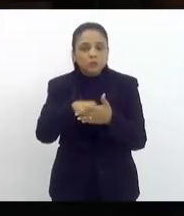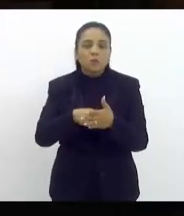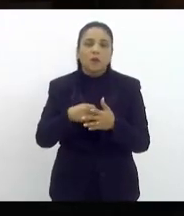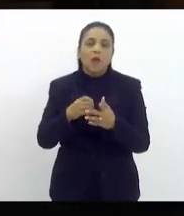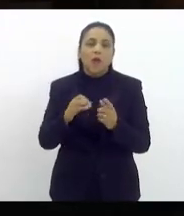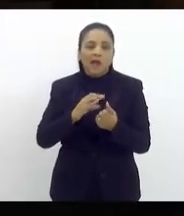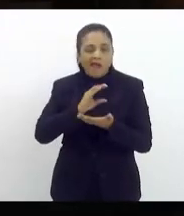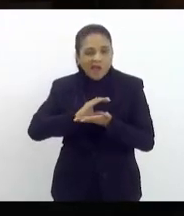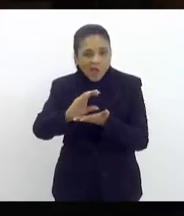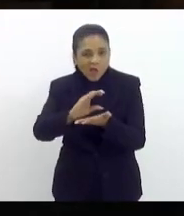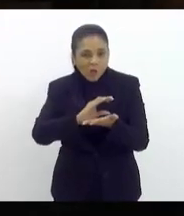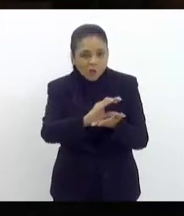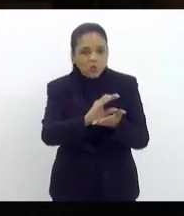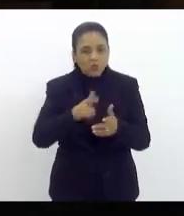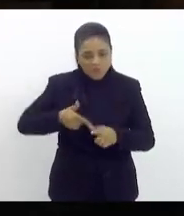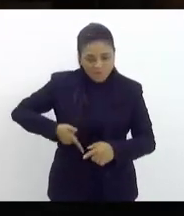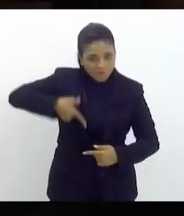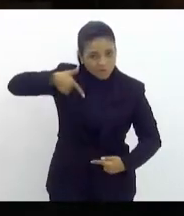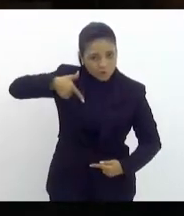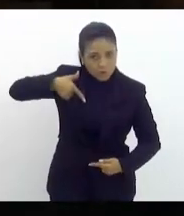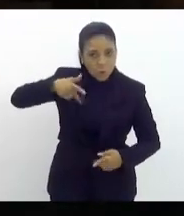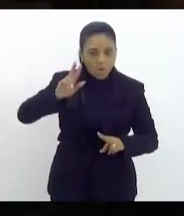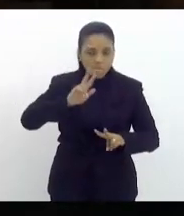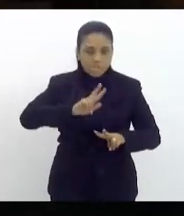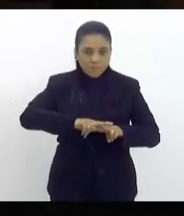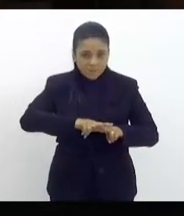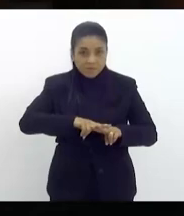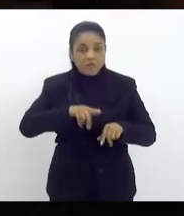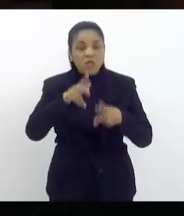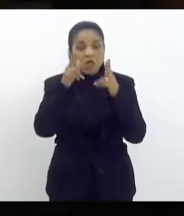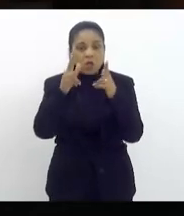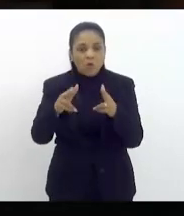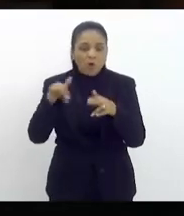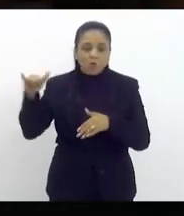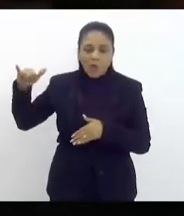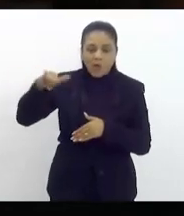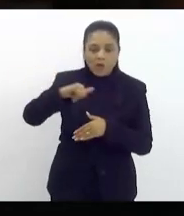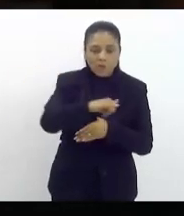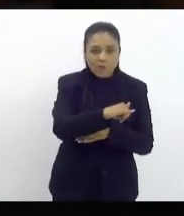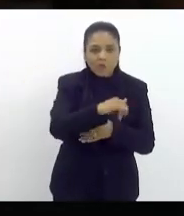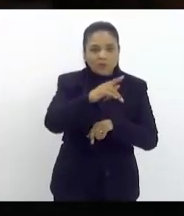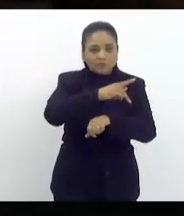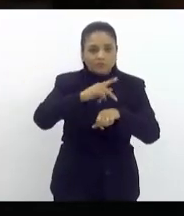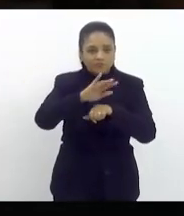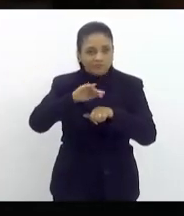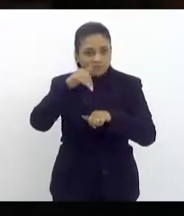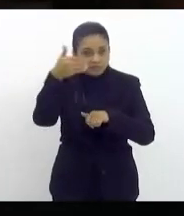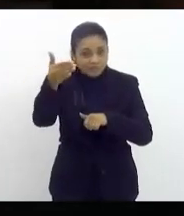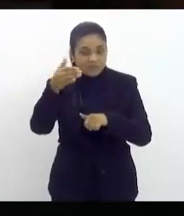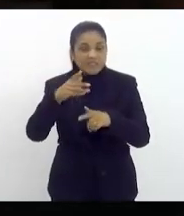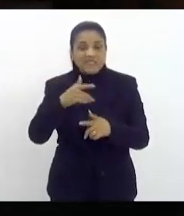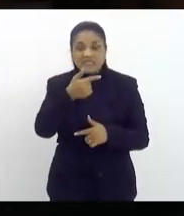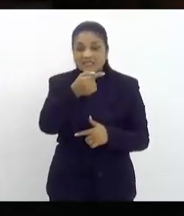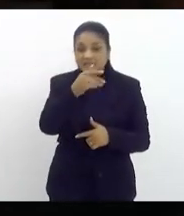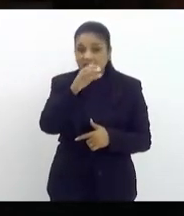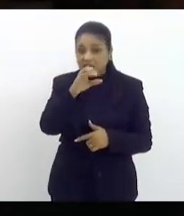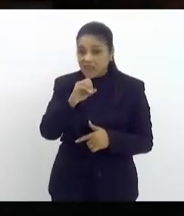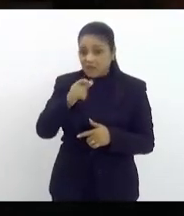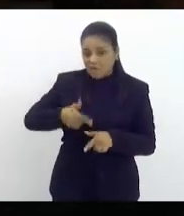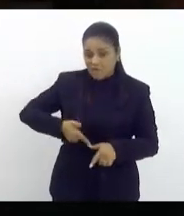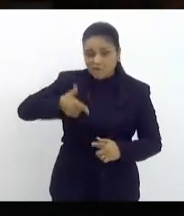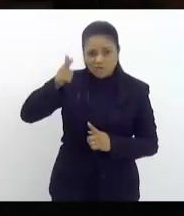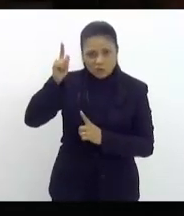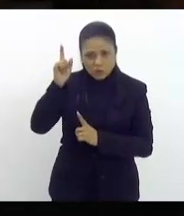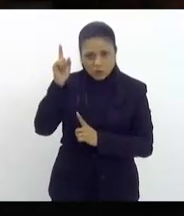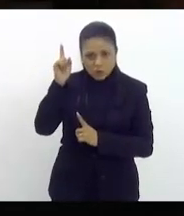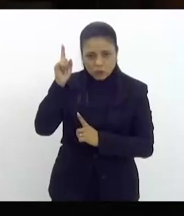fuzis sejam apreendidos, mas como ocorreu no aeroporto internacional, cerca de 70 fuzis foram apreendidos sem